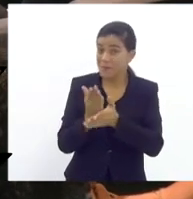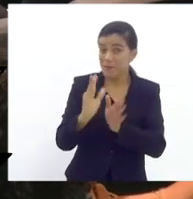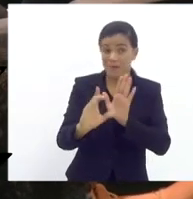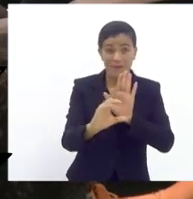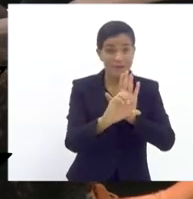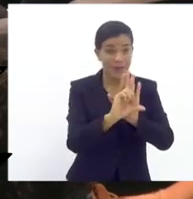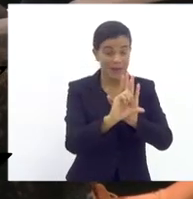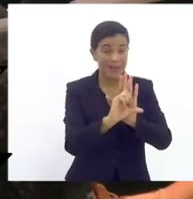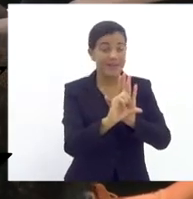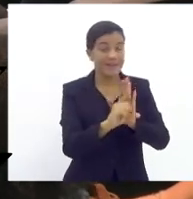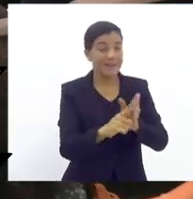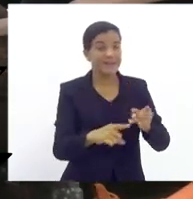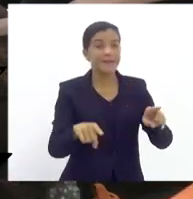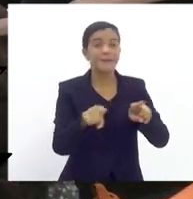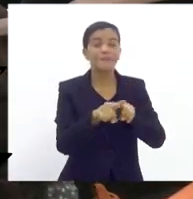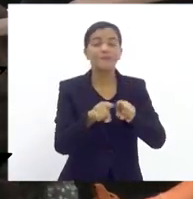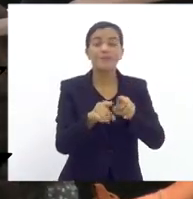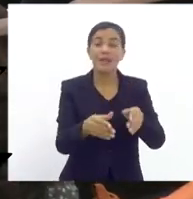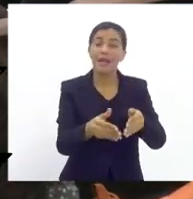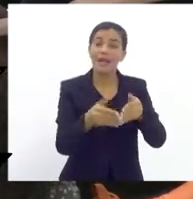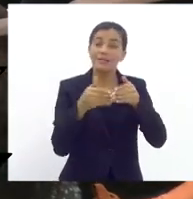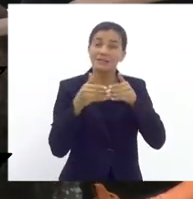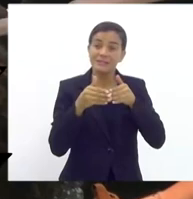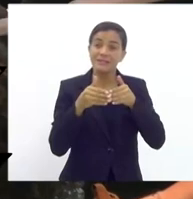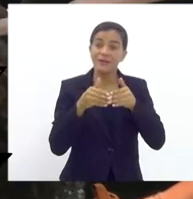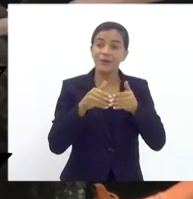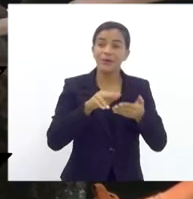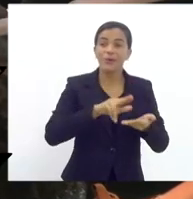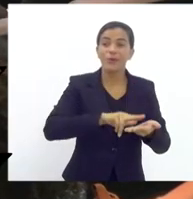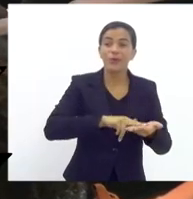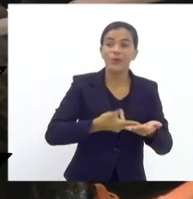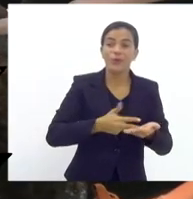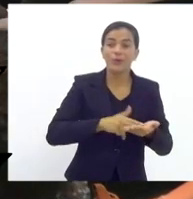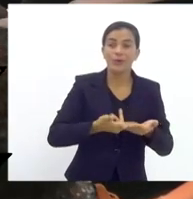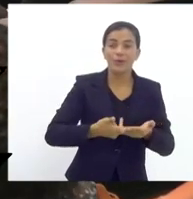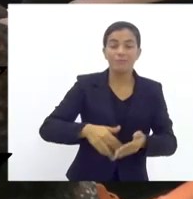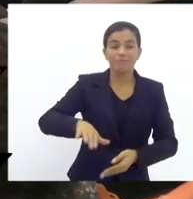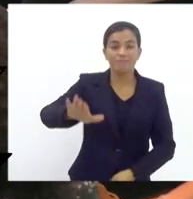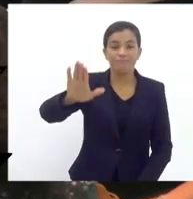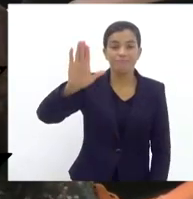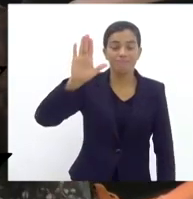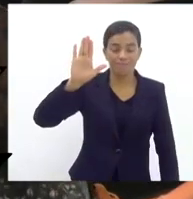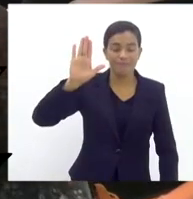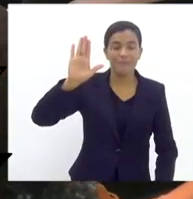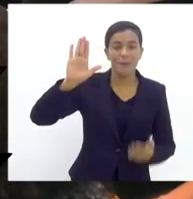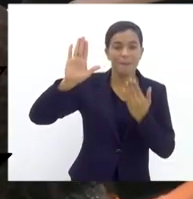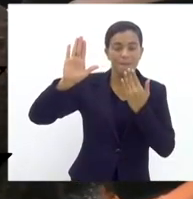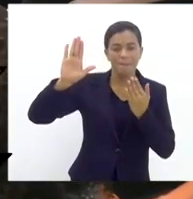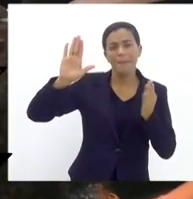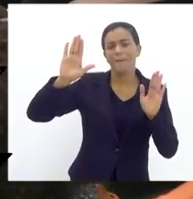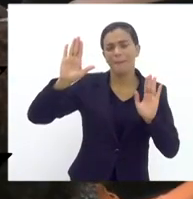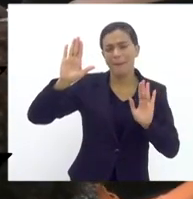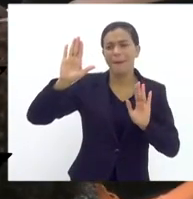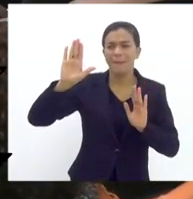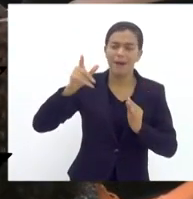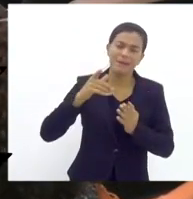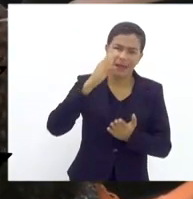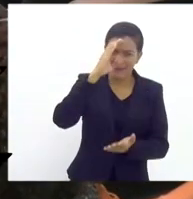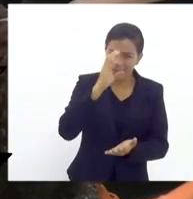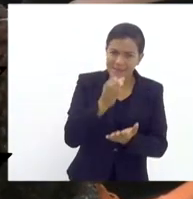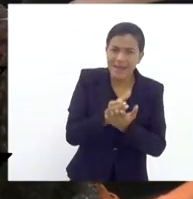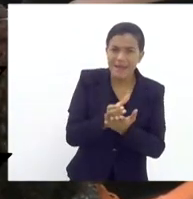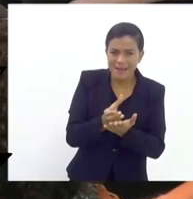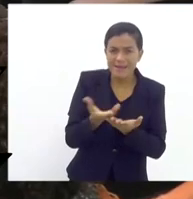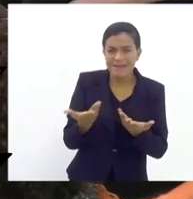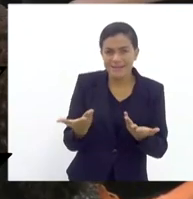que foi Sansão da tradução juramentada e emolumentos ou seja garantia da tradução da tese